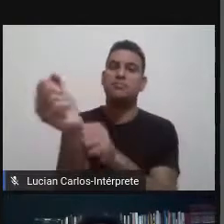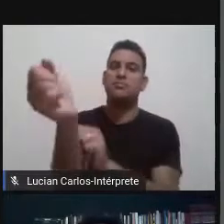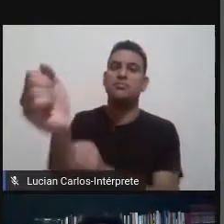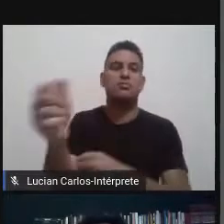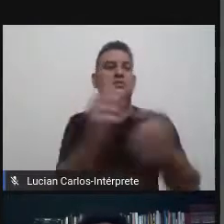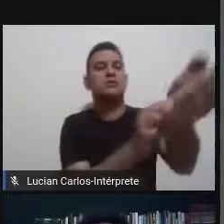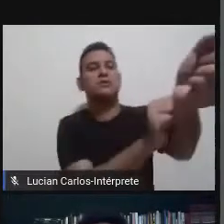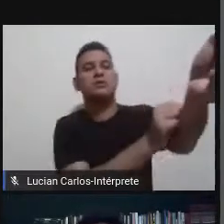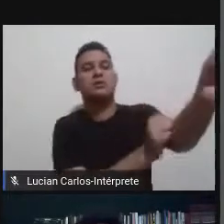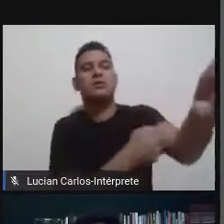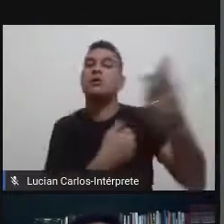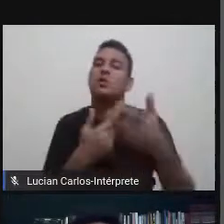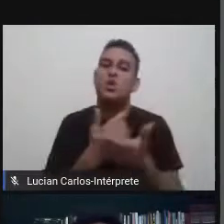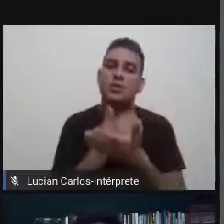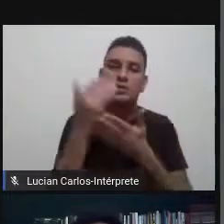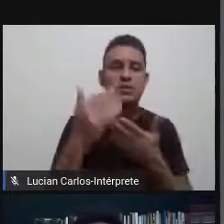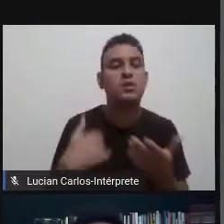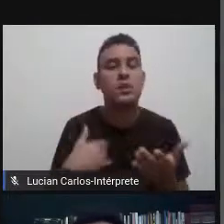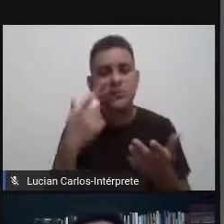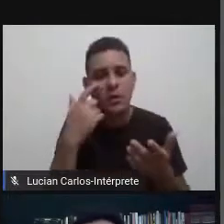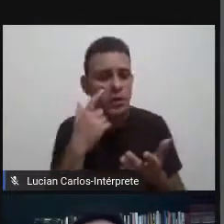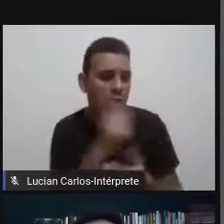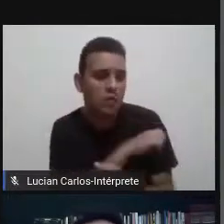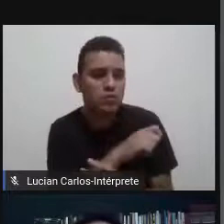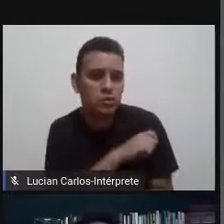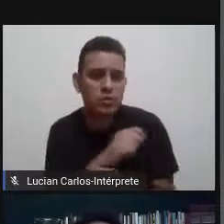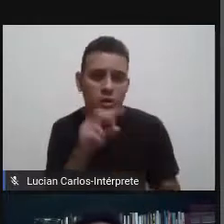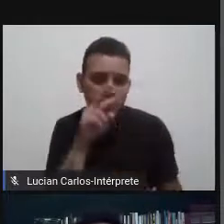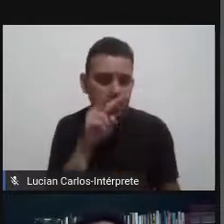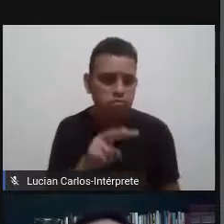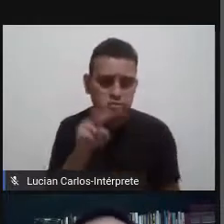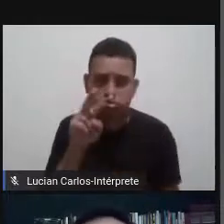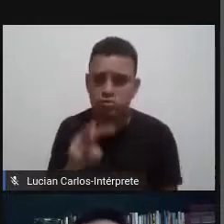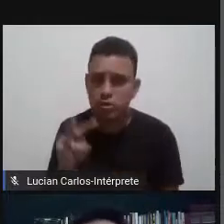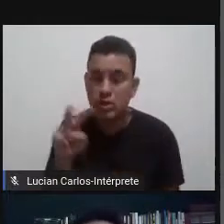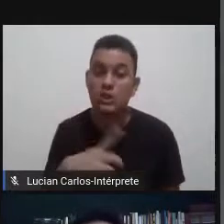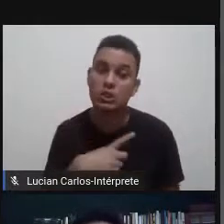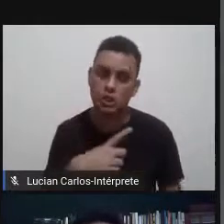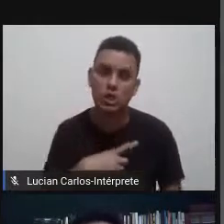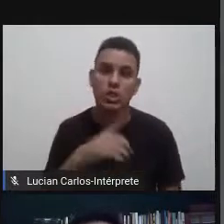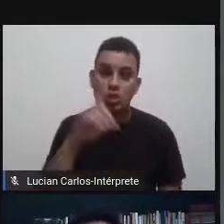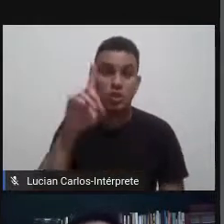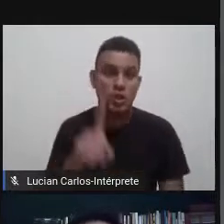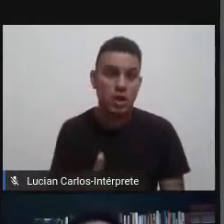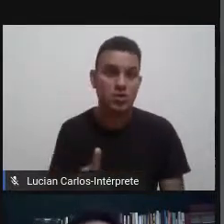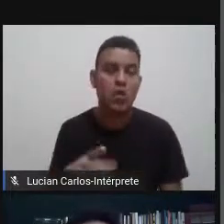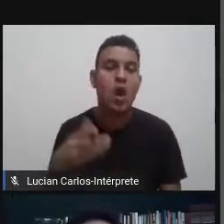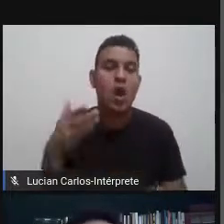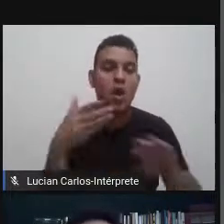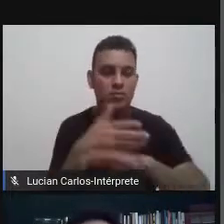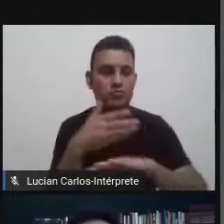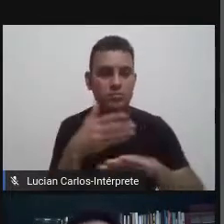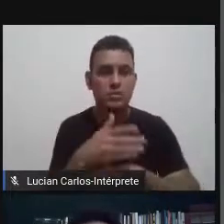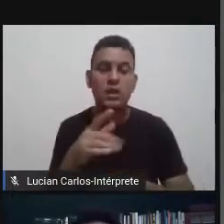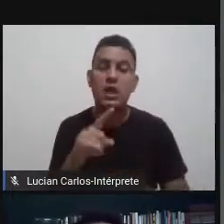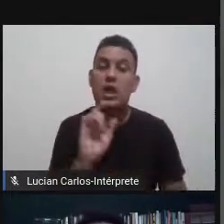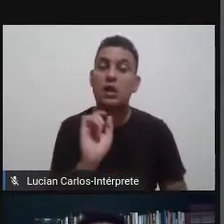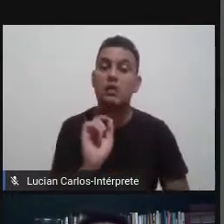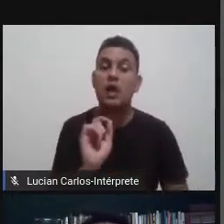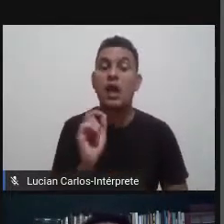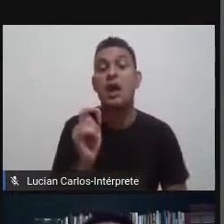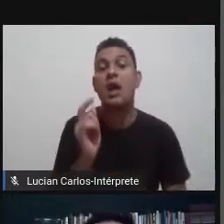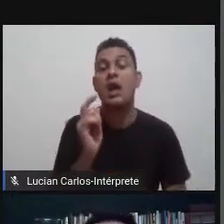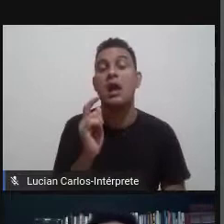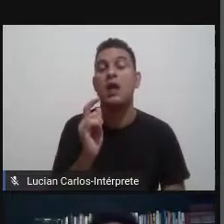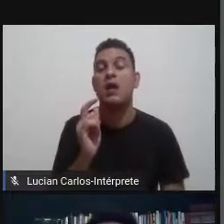Nós distribuímos ali, pegamos o total de alunos que tinham direito a essa cesta básica, kit de